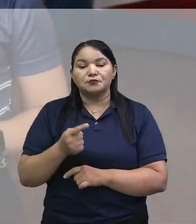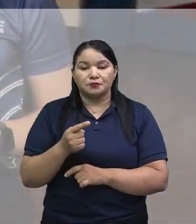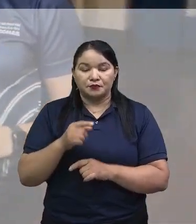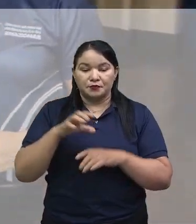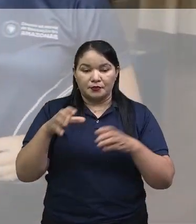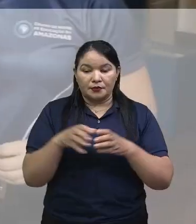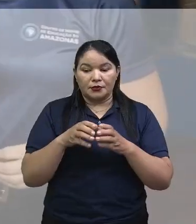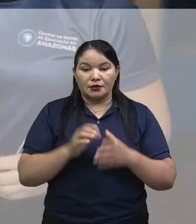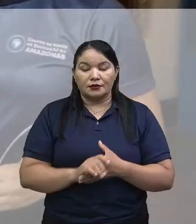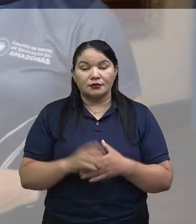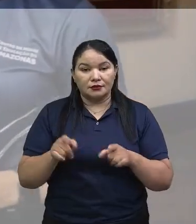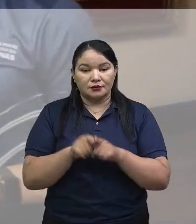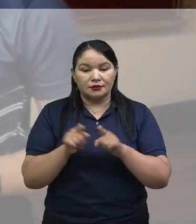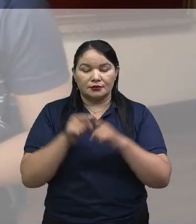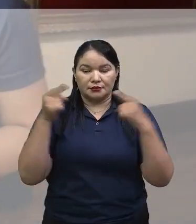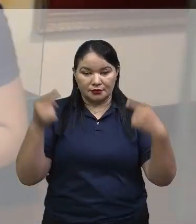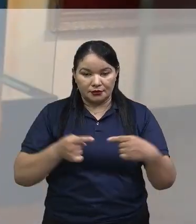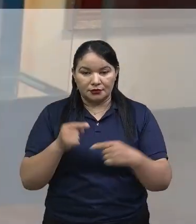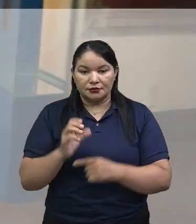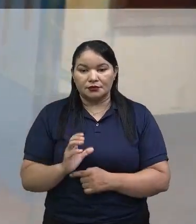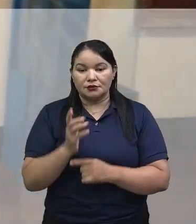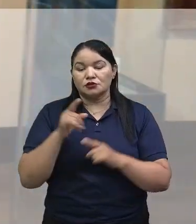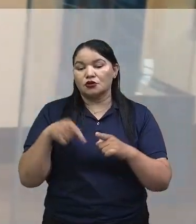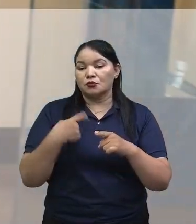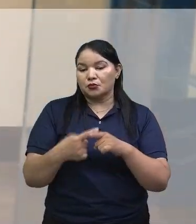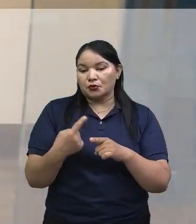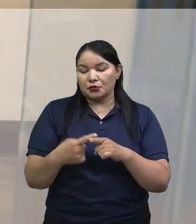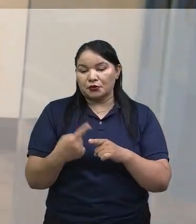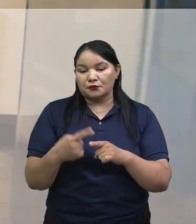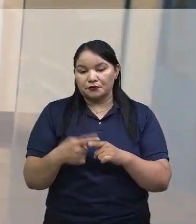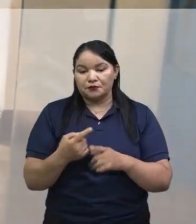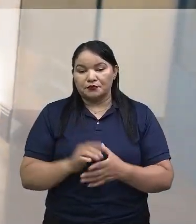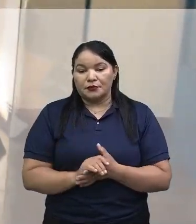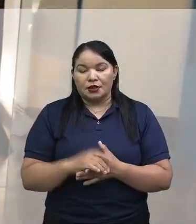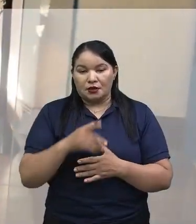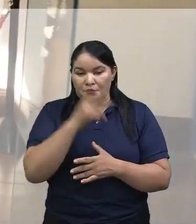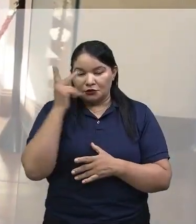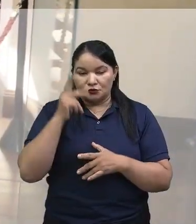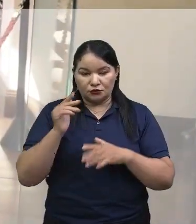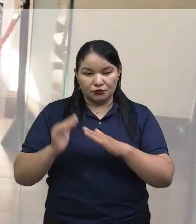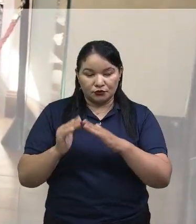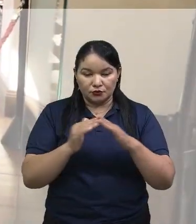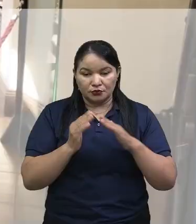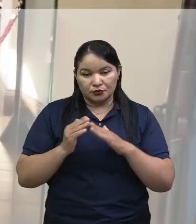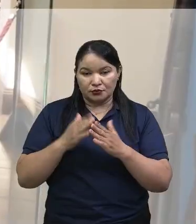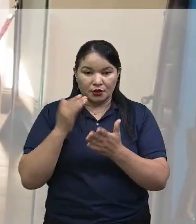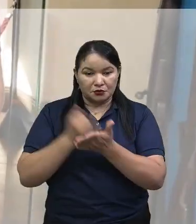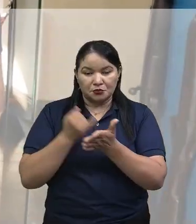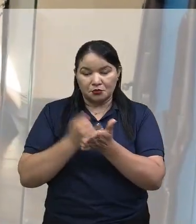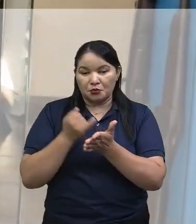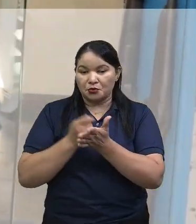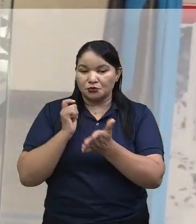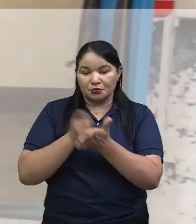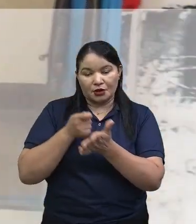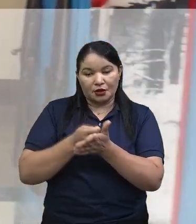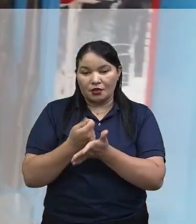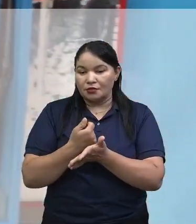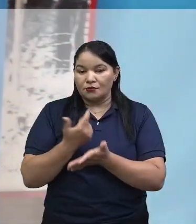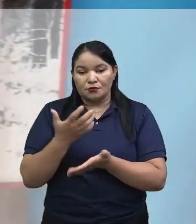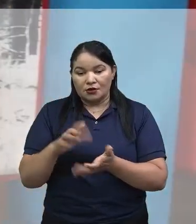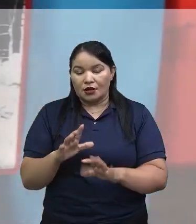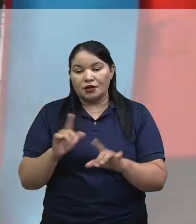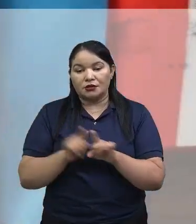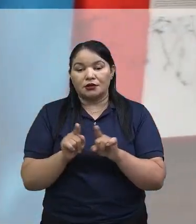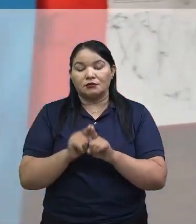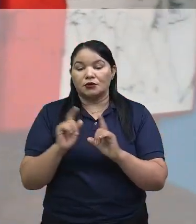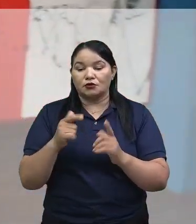Esse conflito ocorreu por conta da recusa dos moradores em pagar impostos e seguir leis do